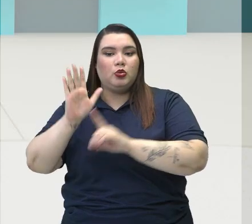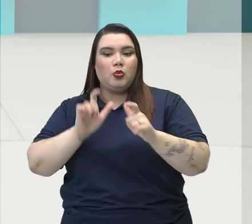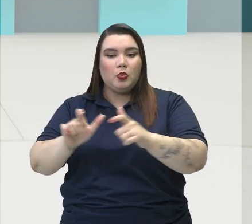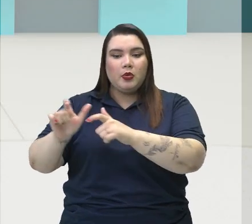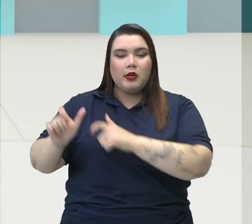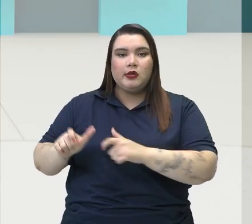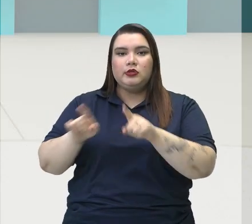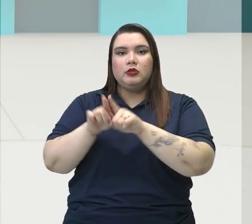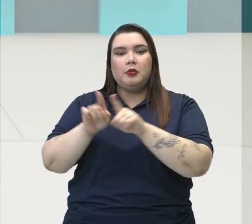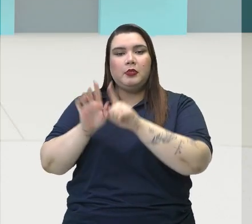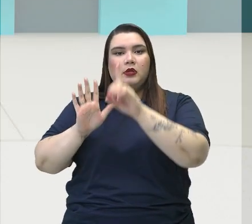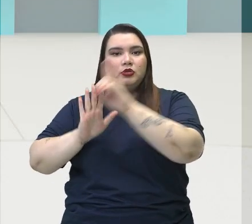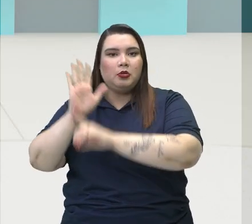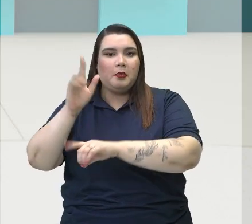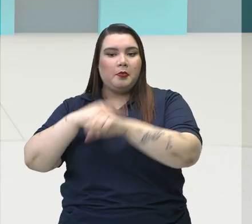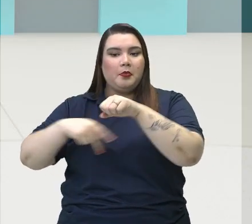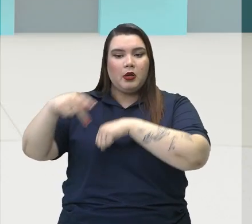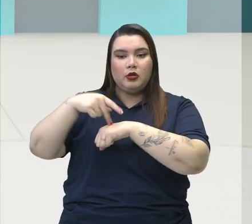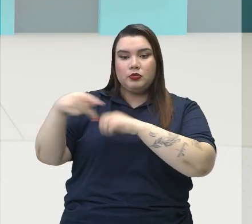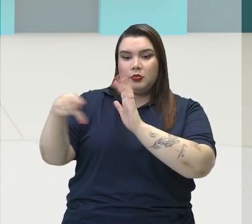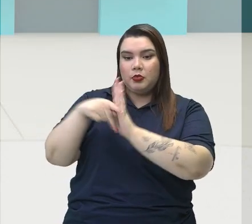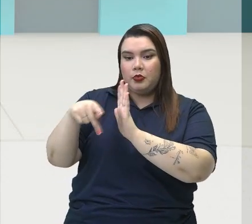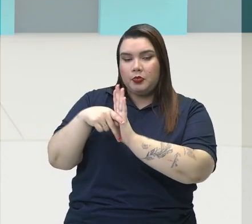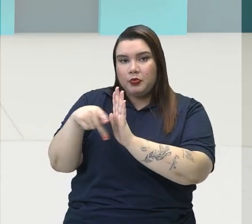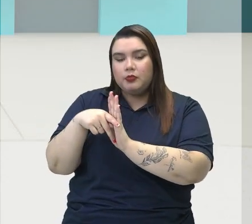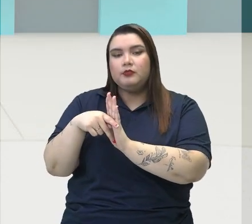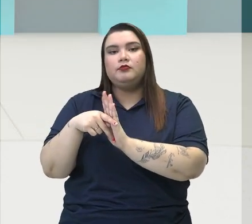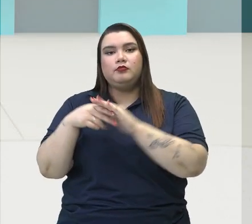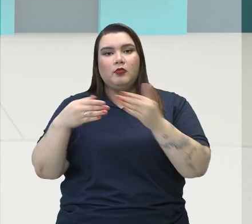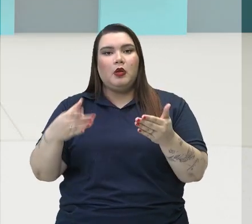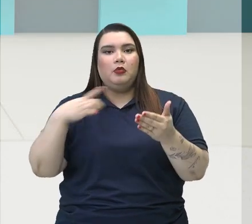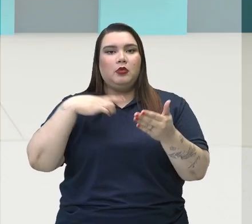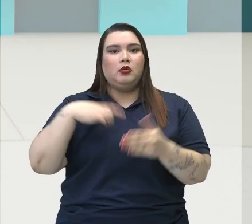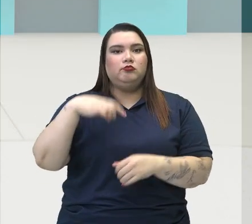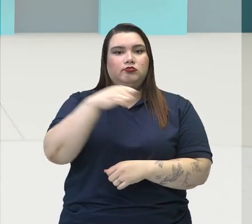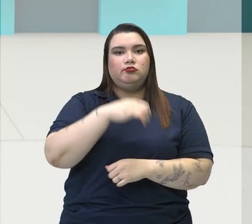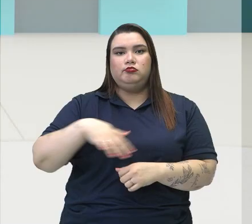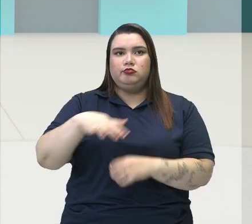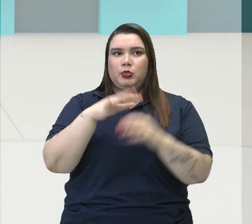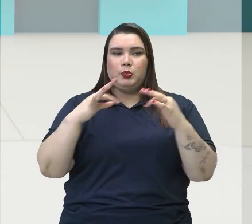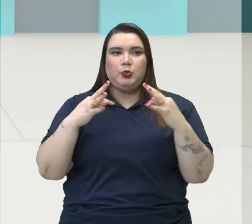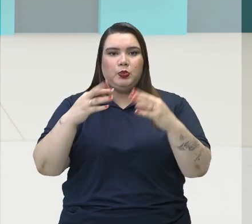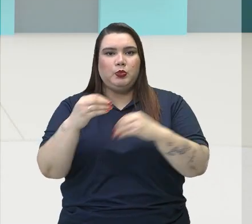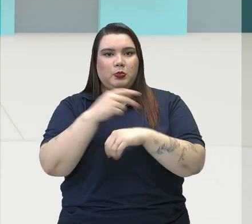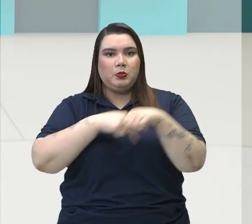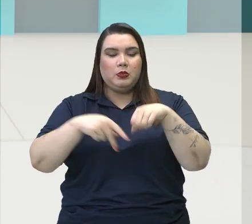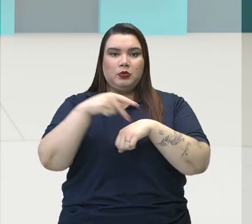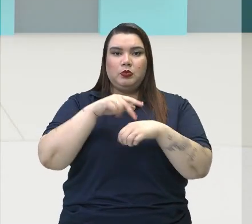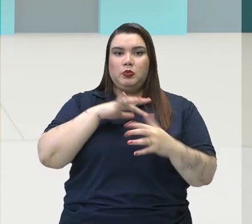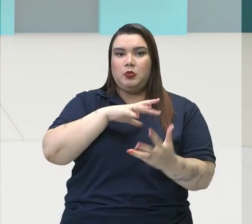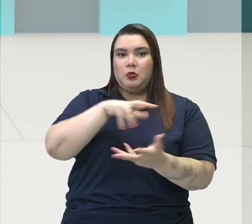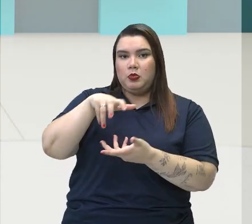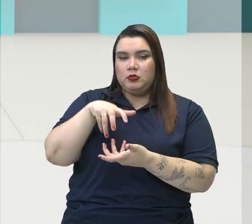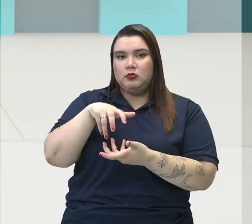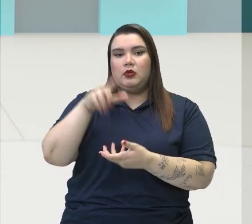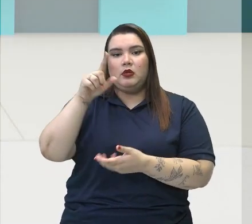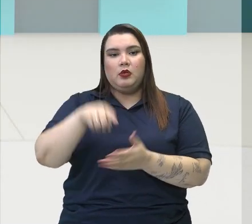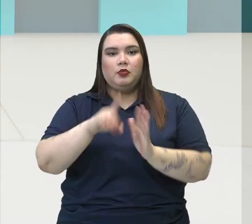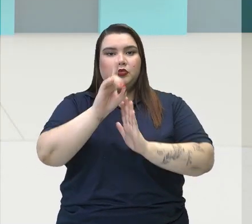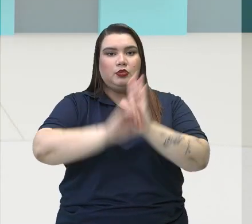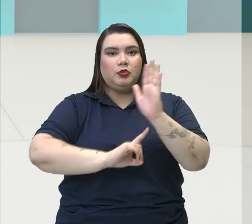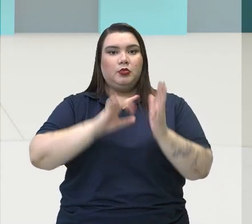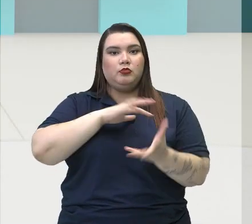locais, dos direitos de país, do nosso país, e ele abrange, então, todos os países do planeta. São os chamados